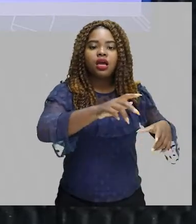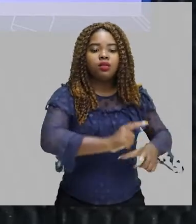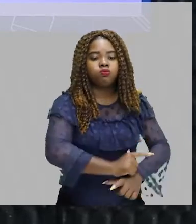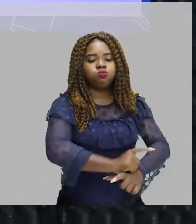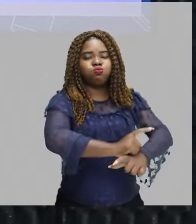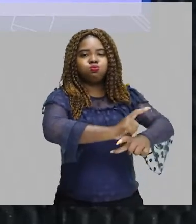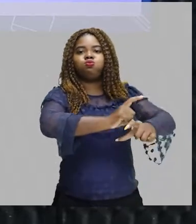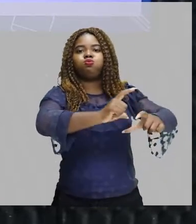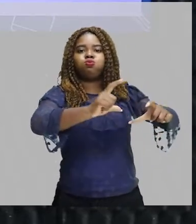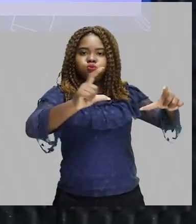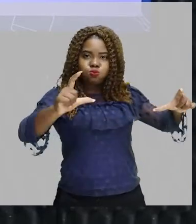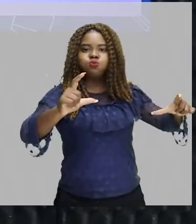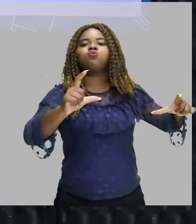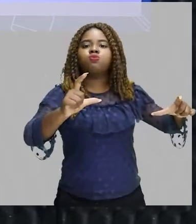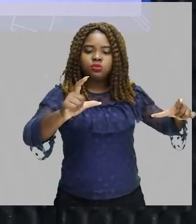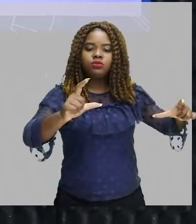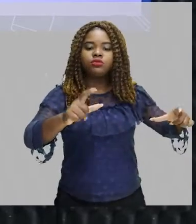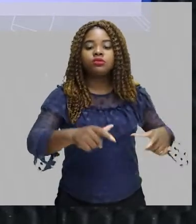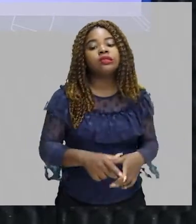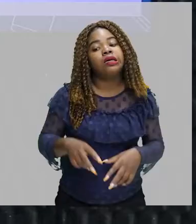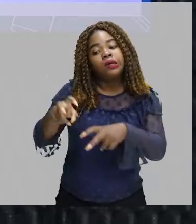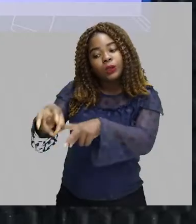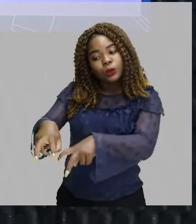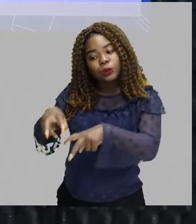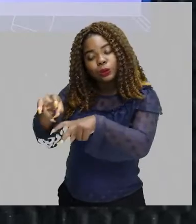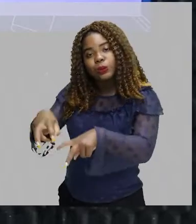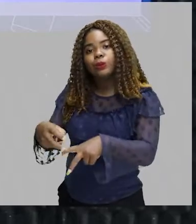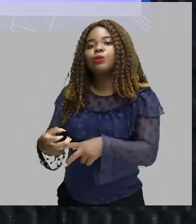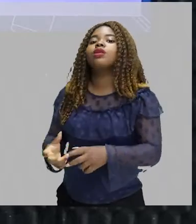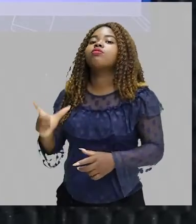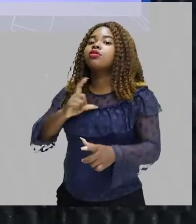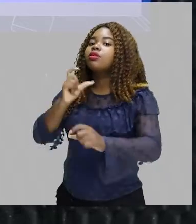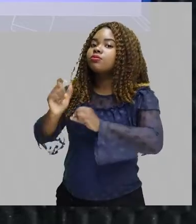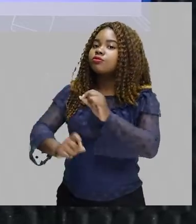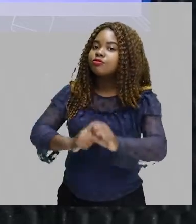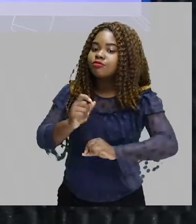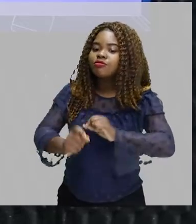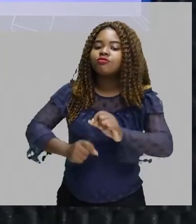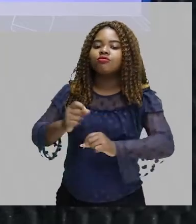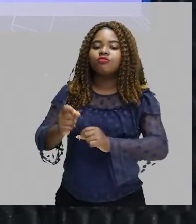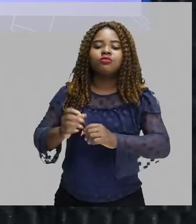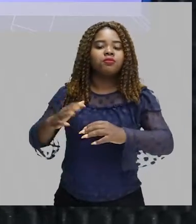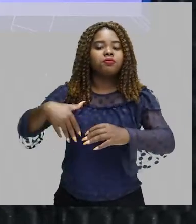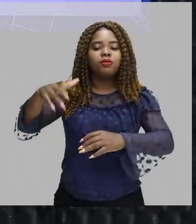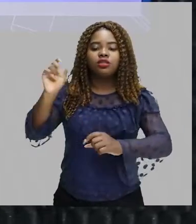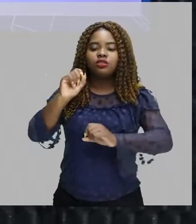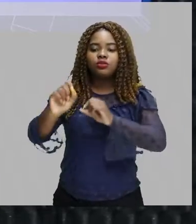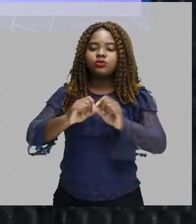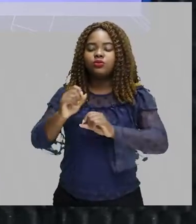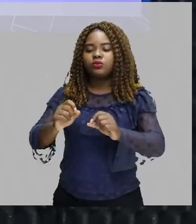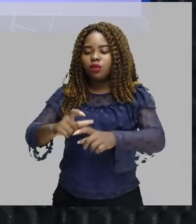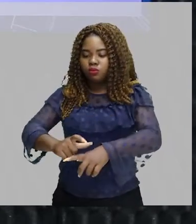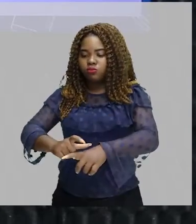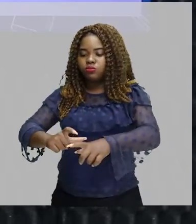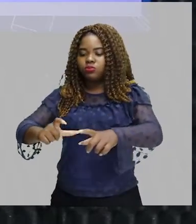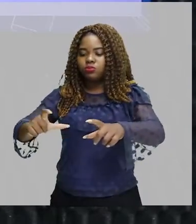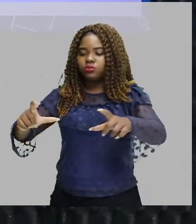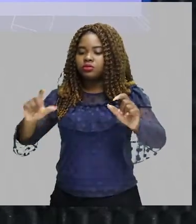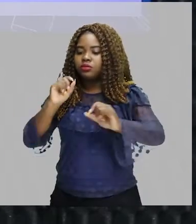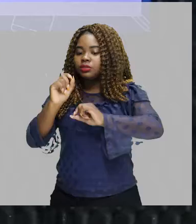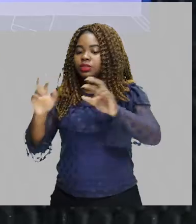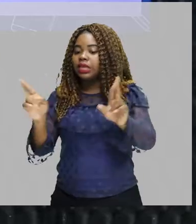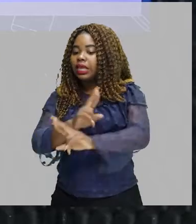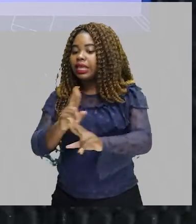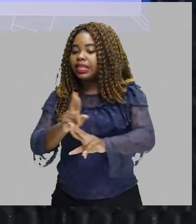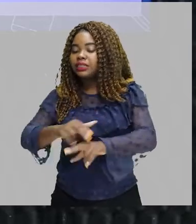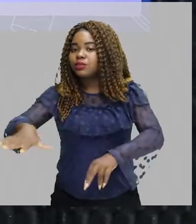aquele espaço da cidade, no espaço rural tu tem uma maior abrangência, né, em relação